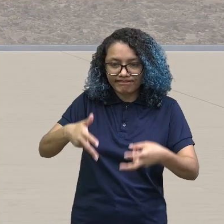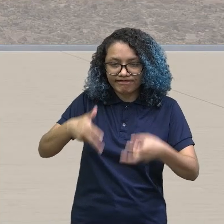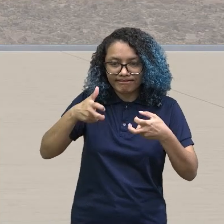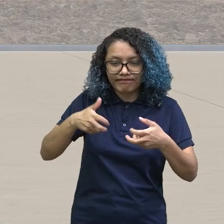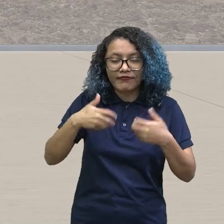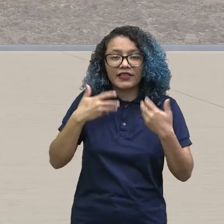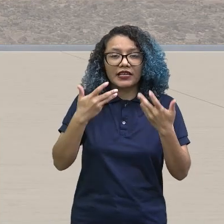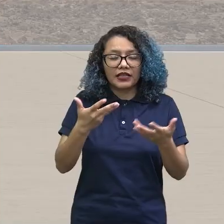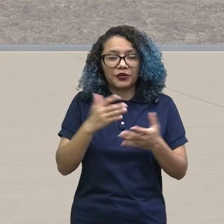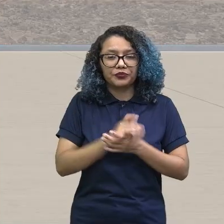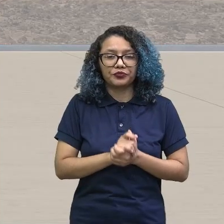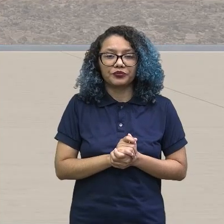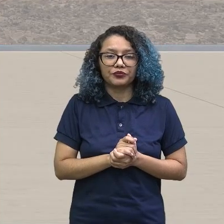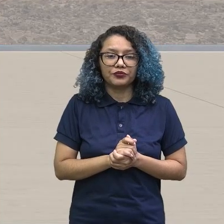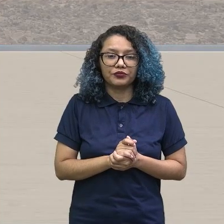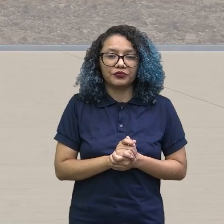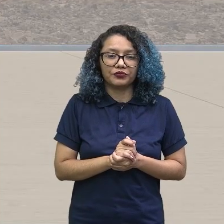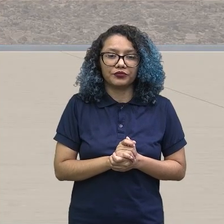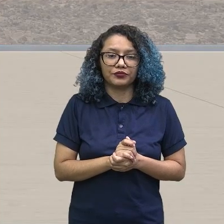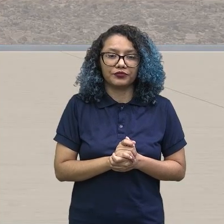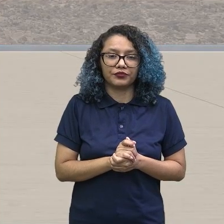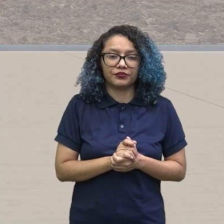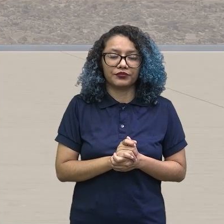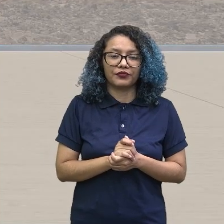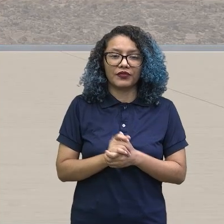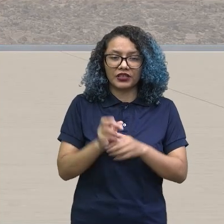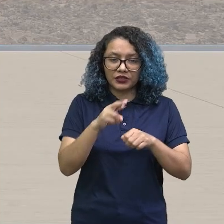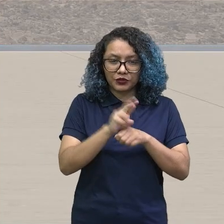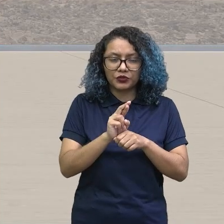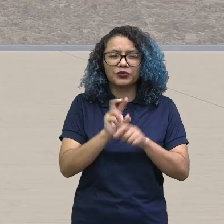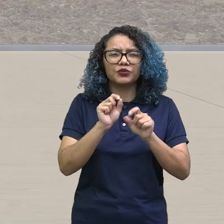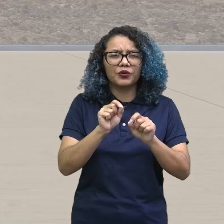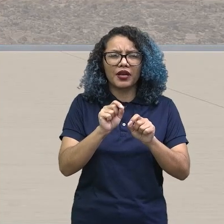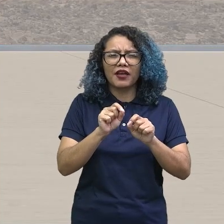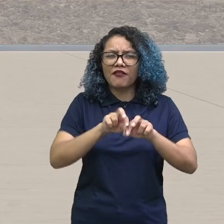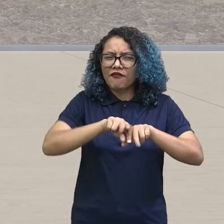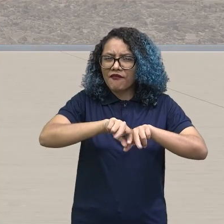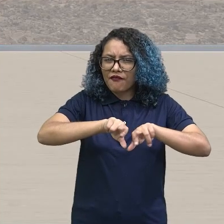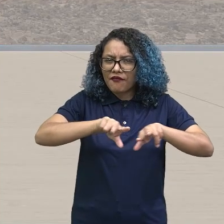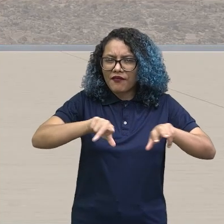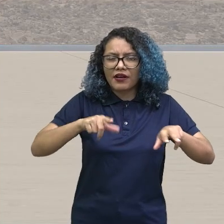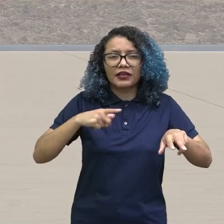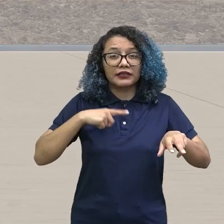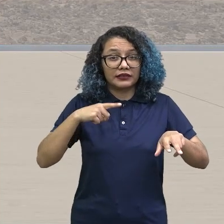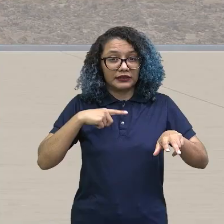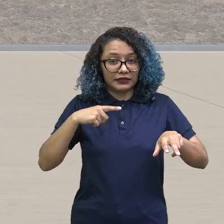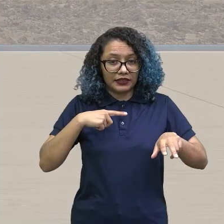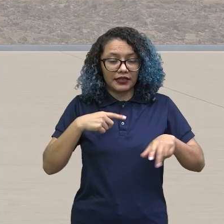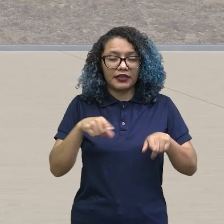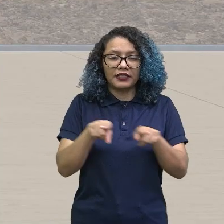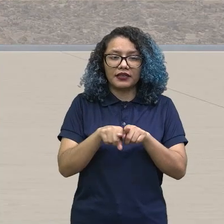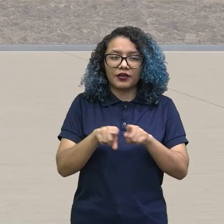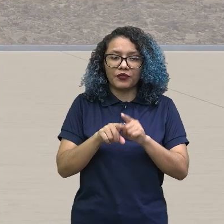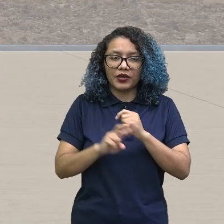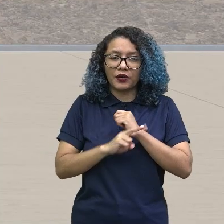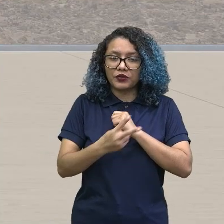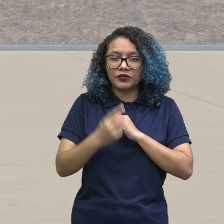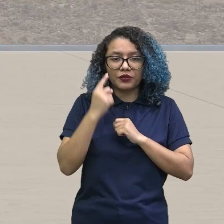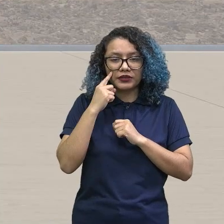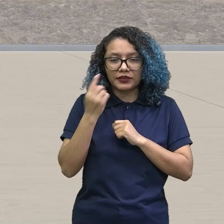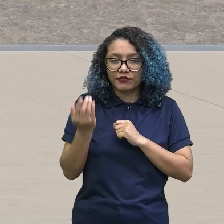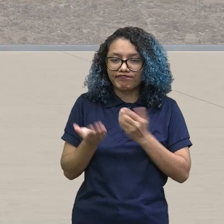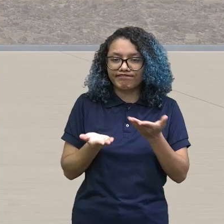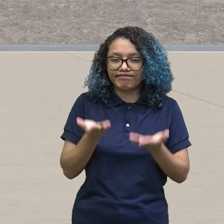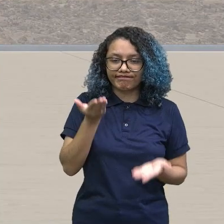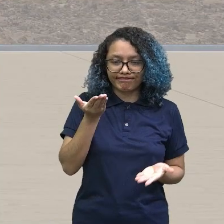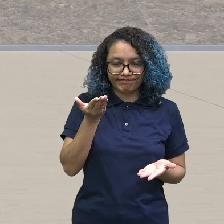dentre esses recursos, a gente observa que existe uma grande variedade e, como consequência, também esse desequilíbrio,